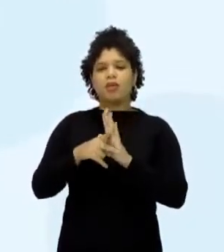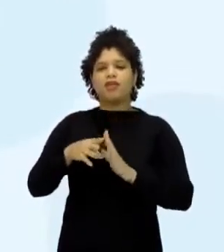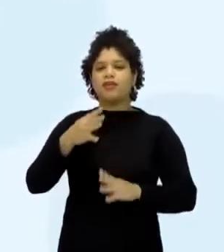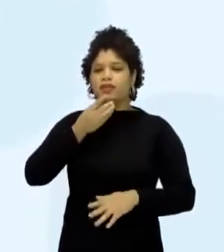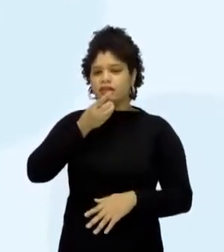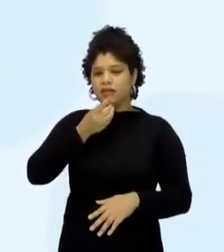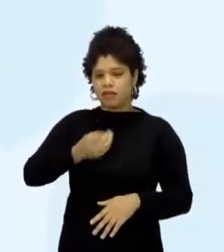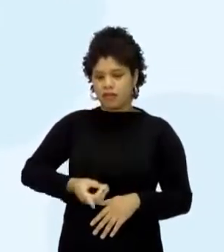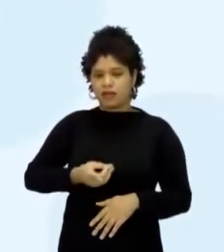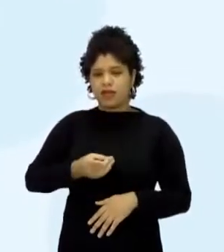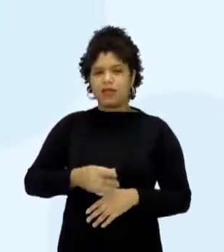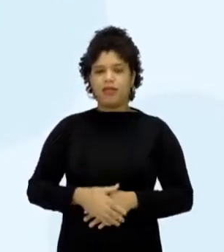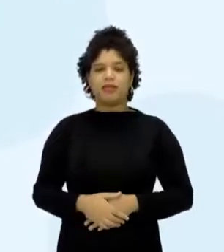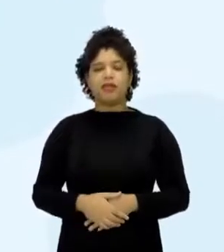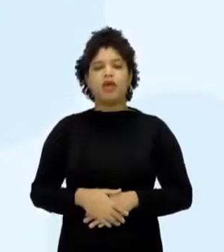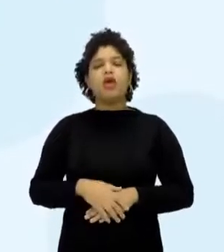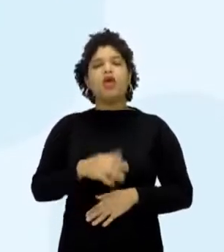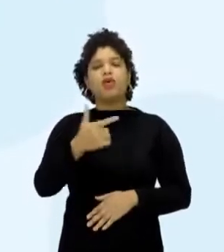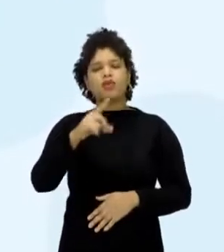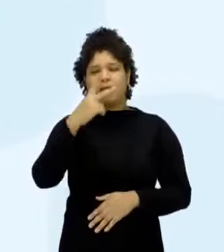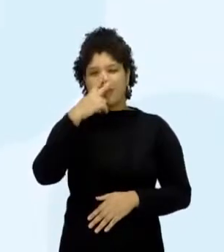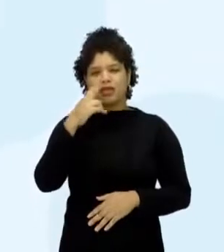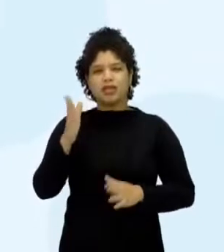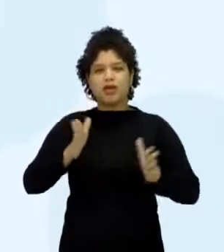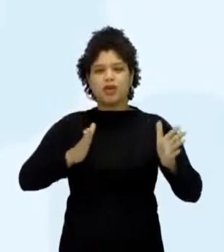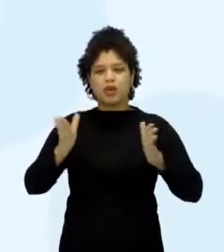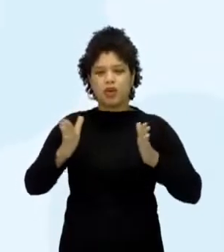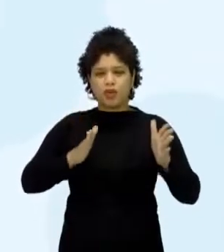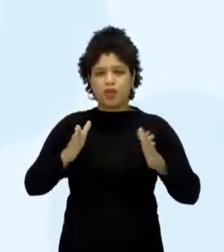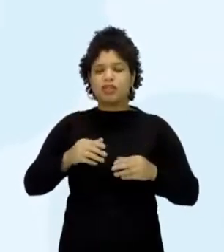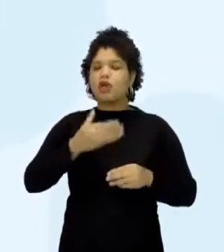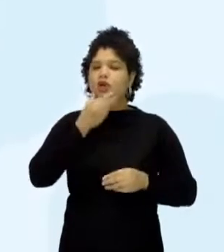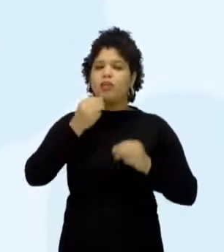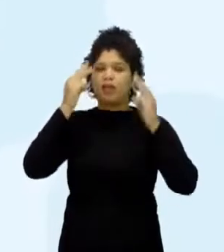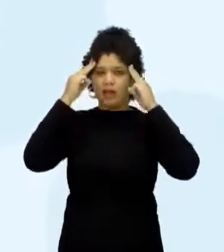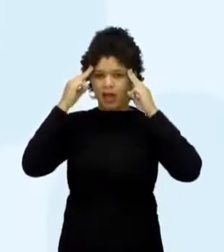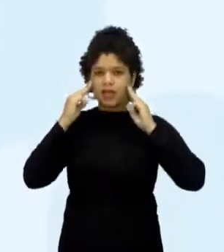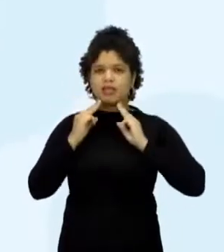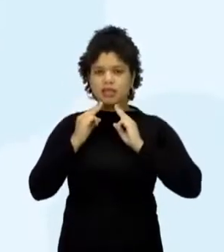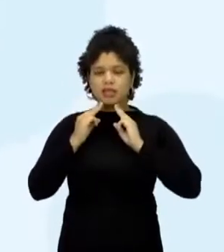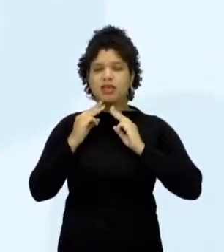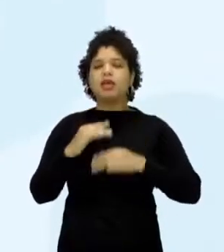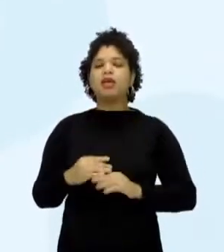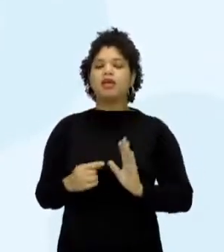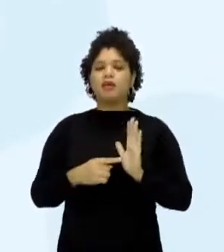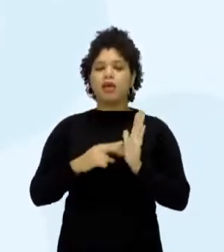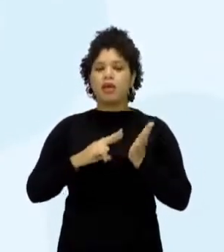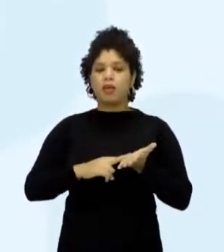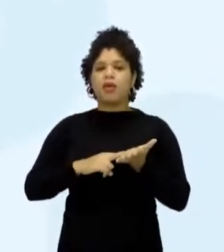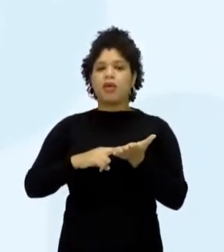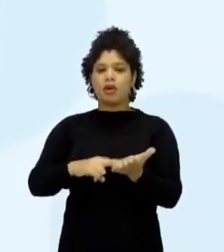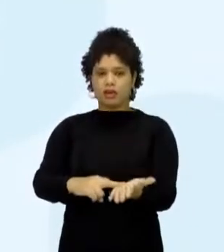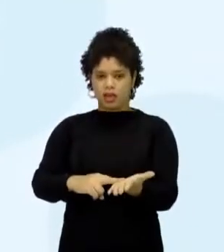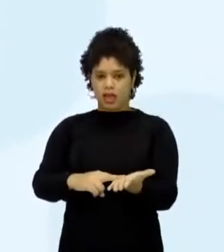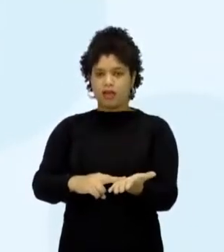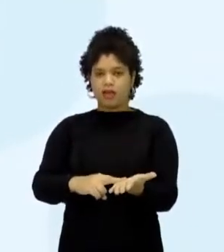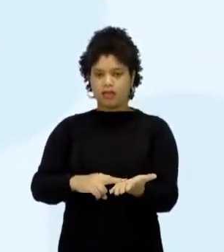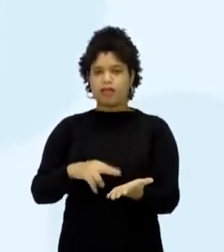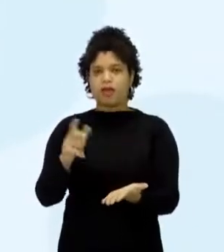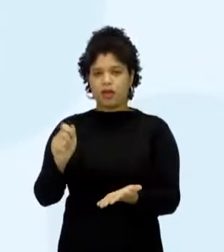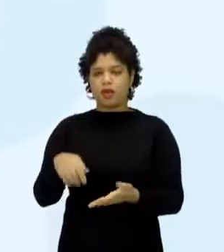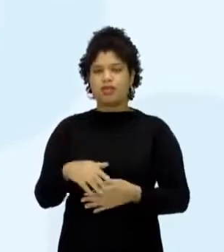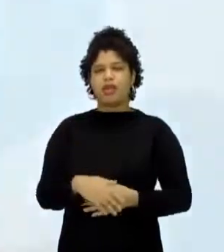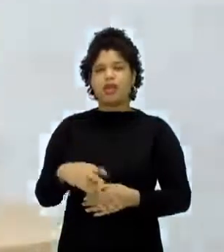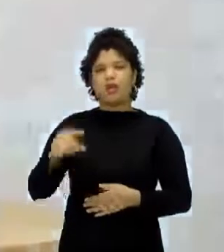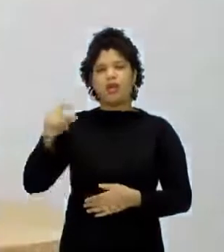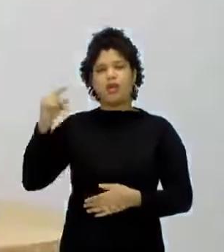dois trabalharam mais ou menos na mesma época. E o Wallace, ele mandou, né, uma carta para Darwin, né? Enquanto Darwin estava